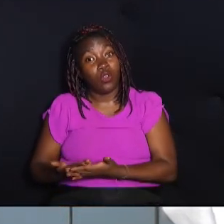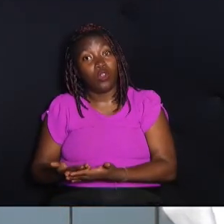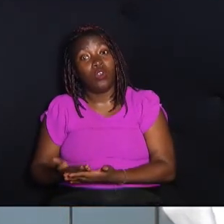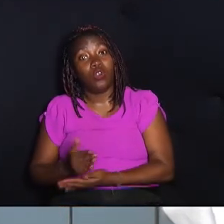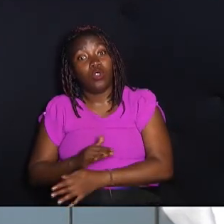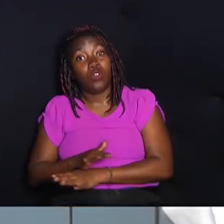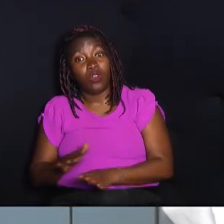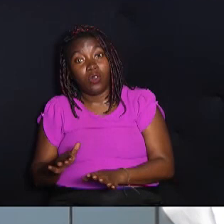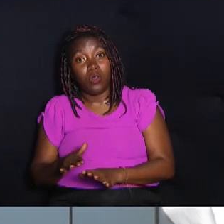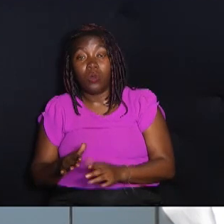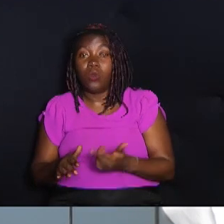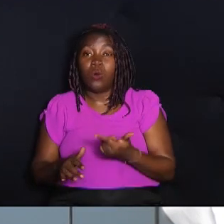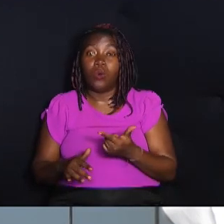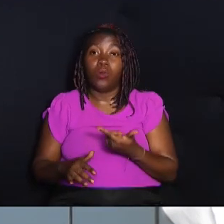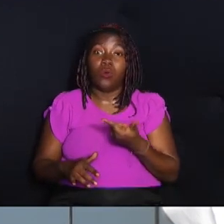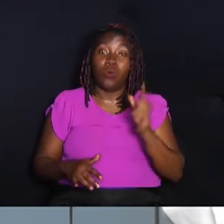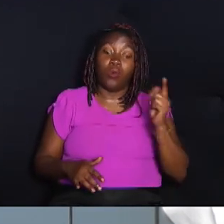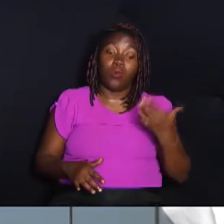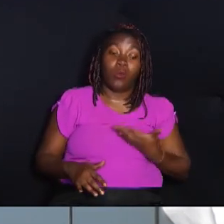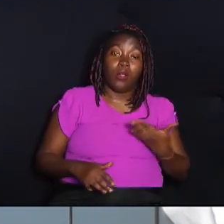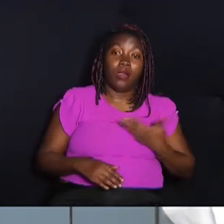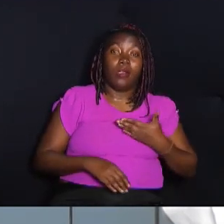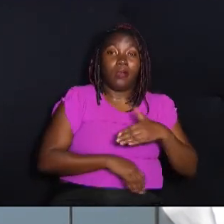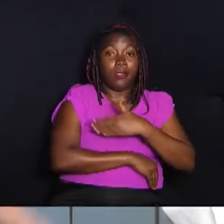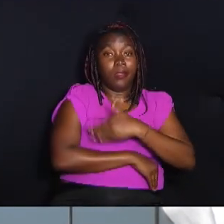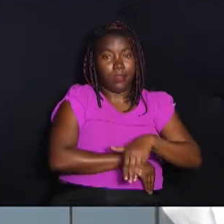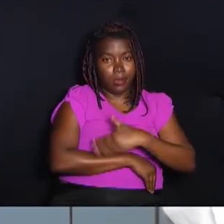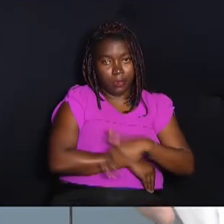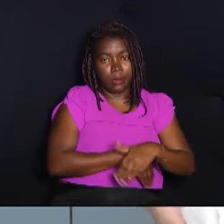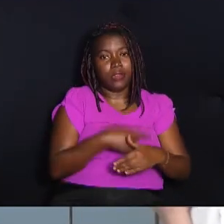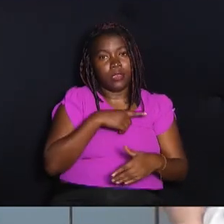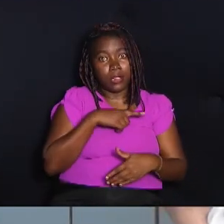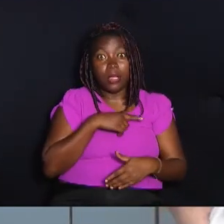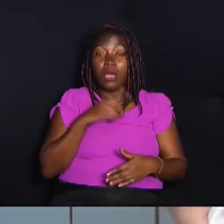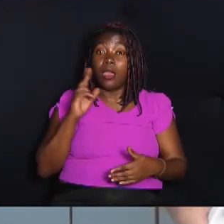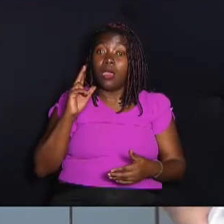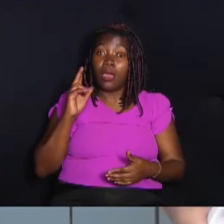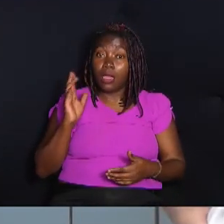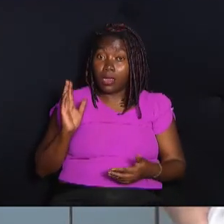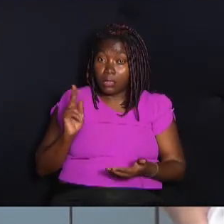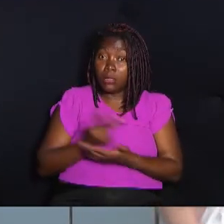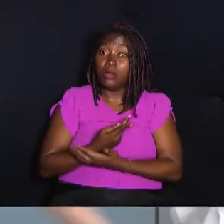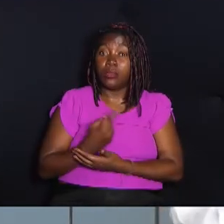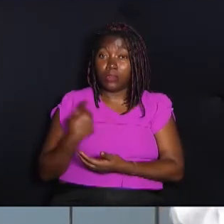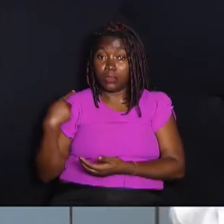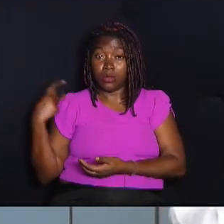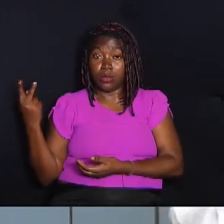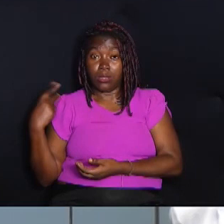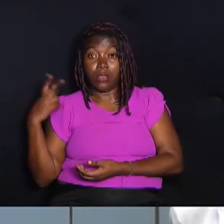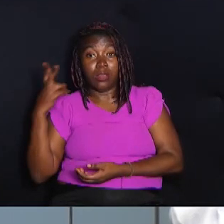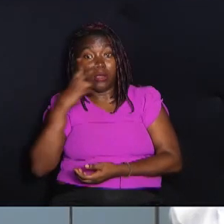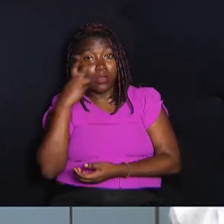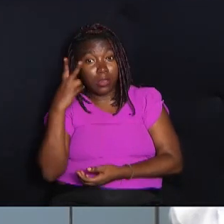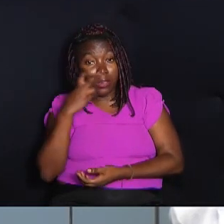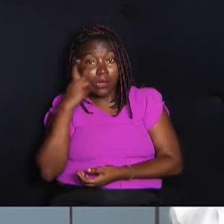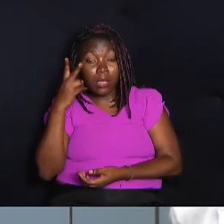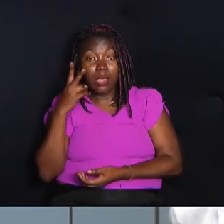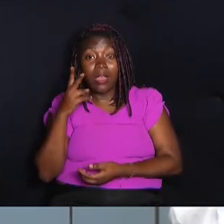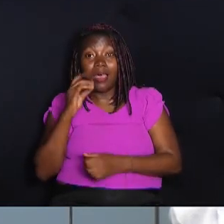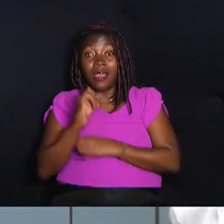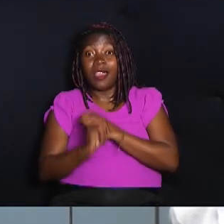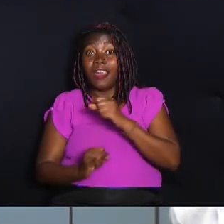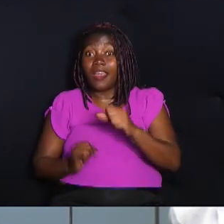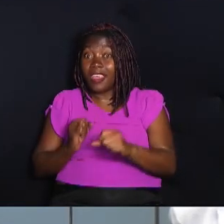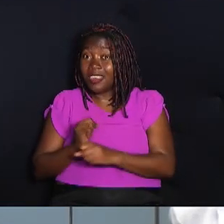da rua que a gente tinha hoje, e a gente passa por isso, eu e o vereador Cecílio, a gente passa por isso. As redes sociais, elas são